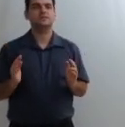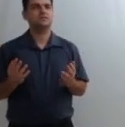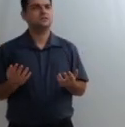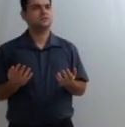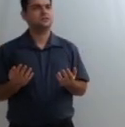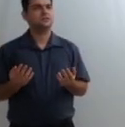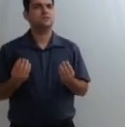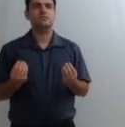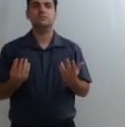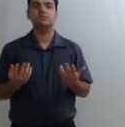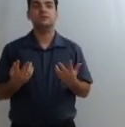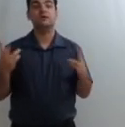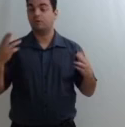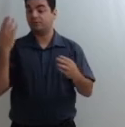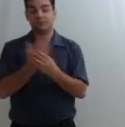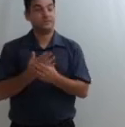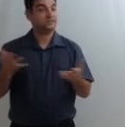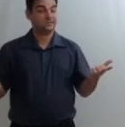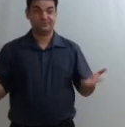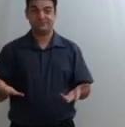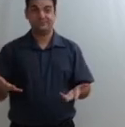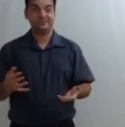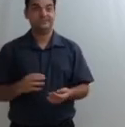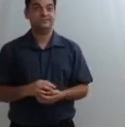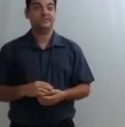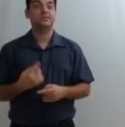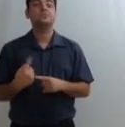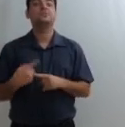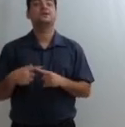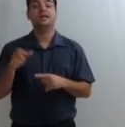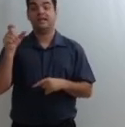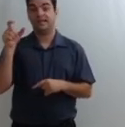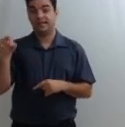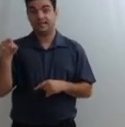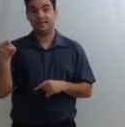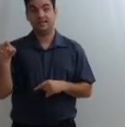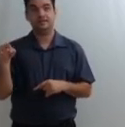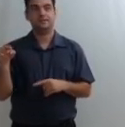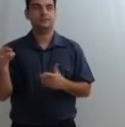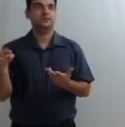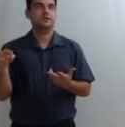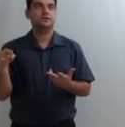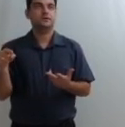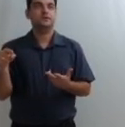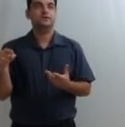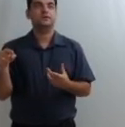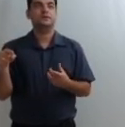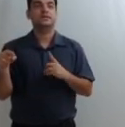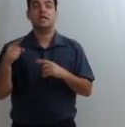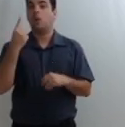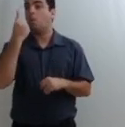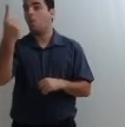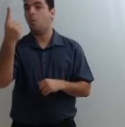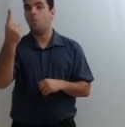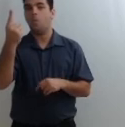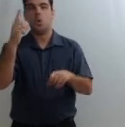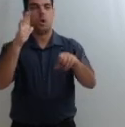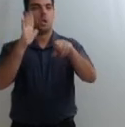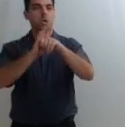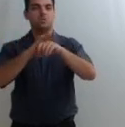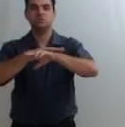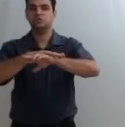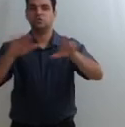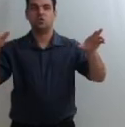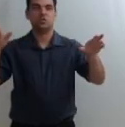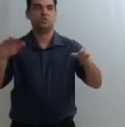no presente caso, onde o paciente possui tão somente uma falta grave, né, que é essa